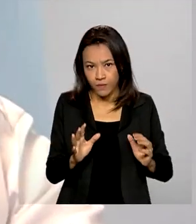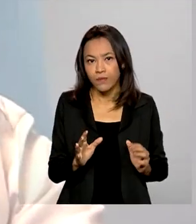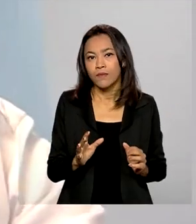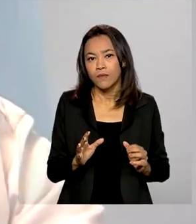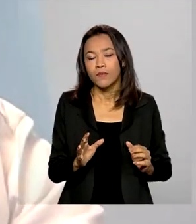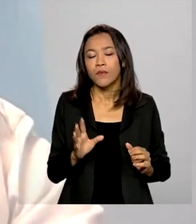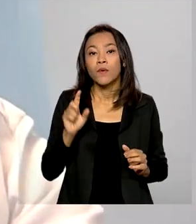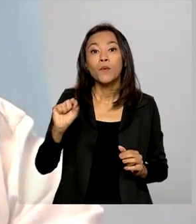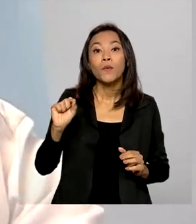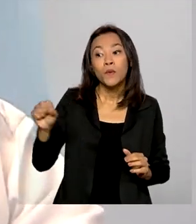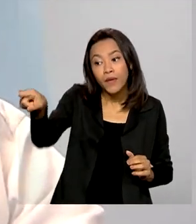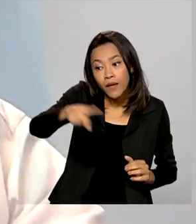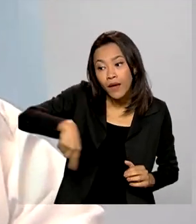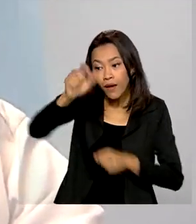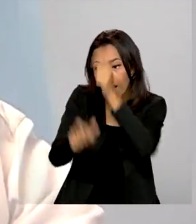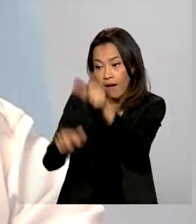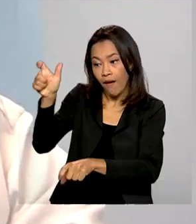é o bolso do Consumidor este ano